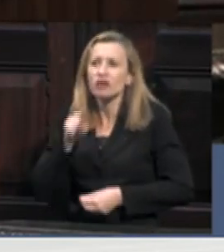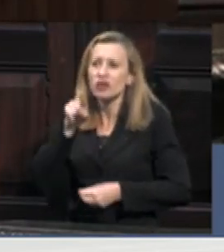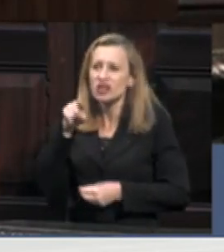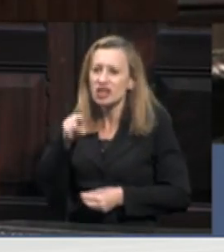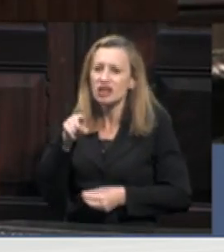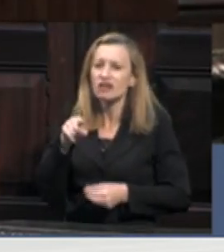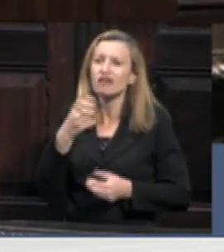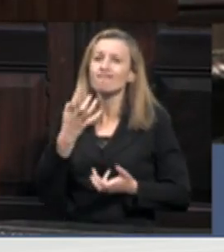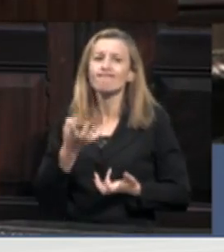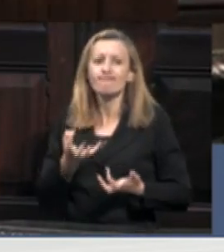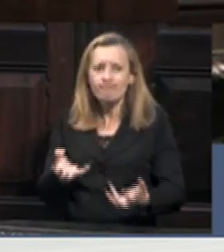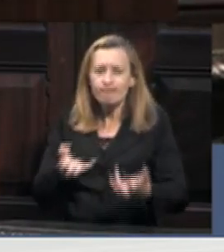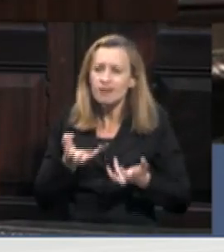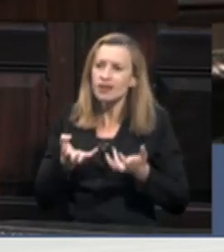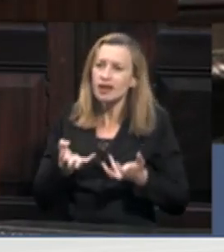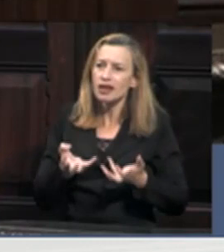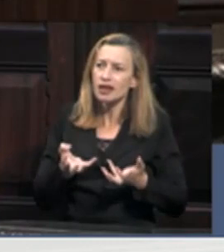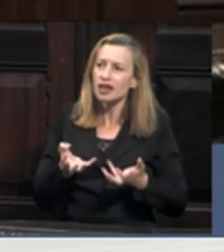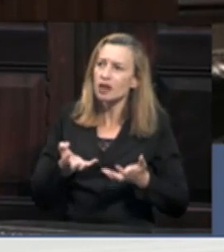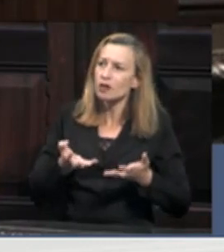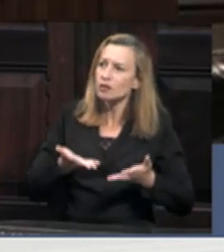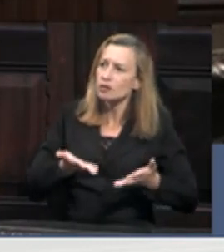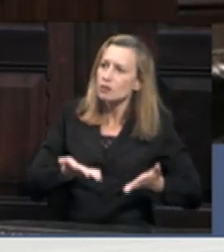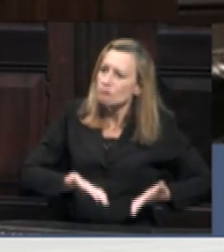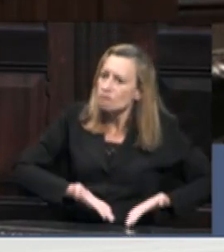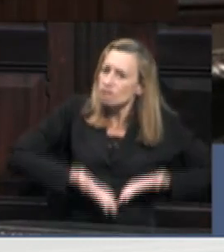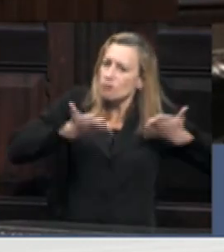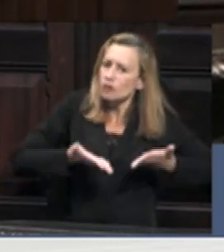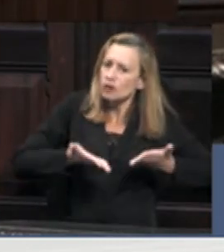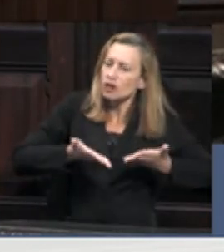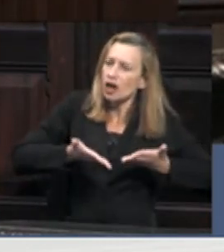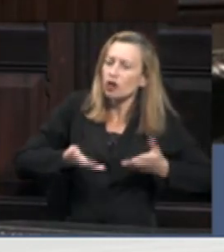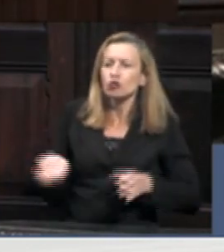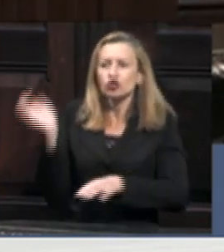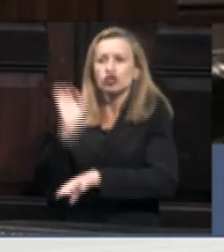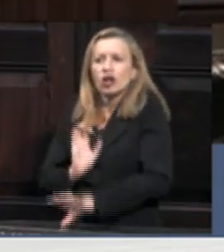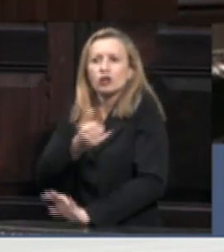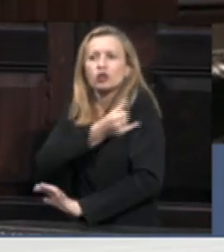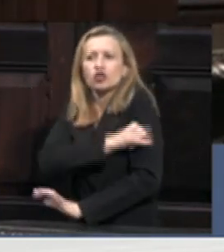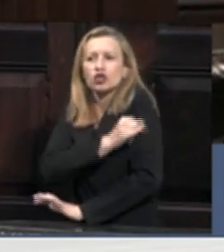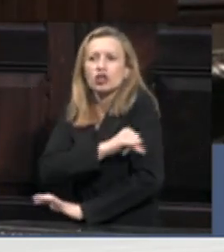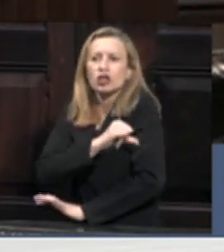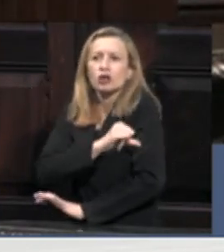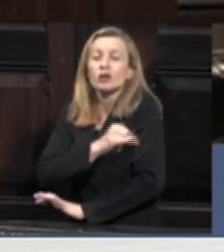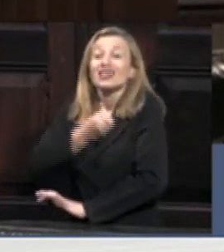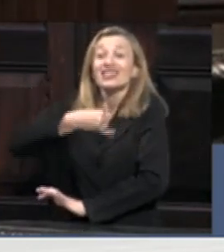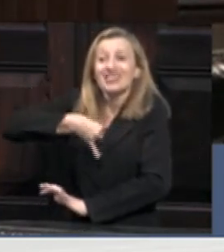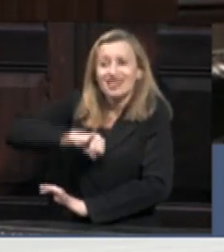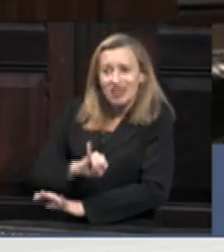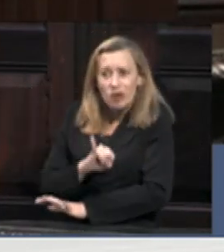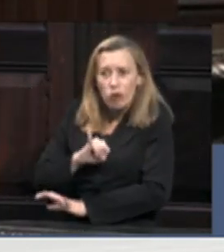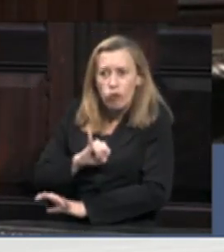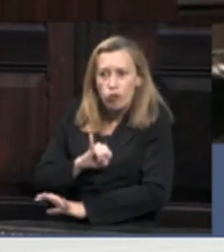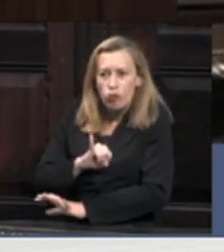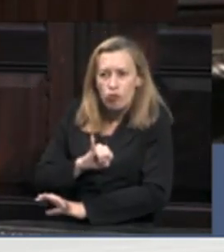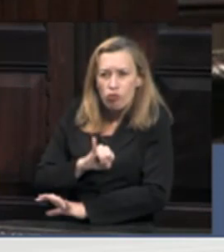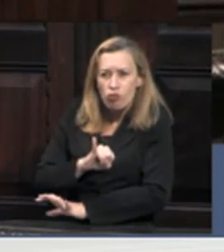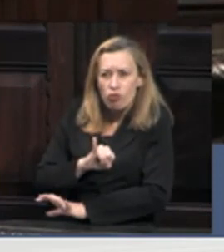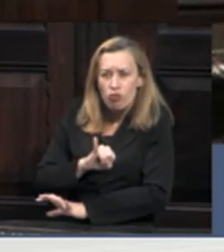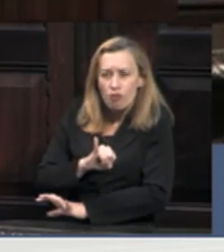recuperar a vida econômica do Estado do Rio de Janeiro se